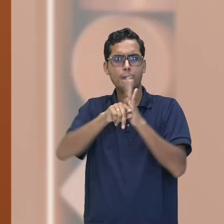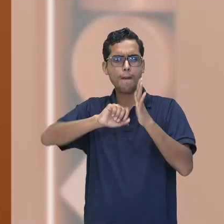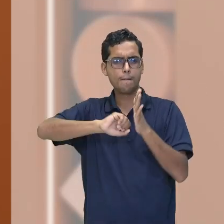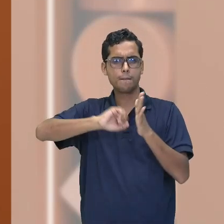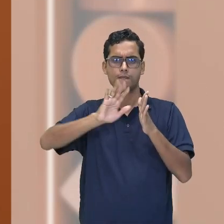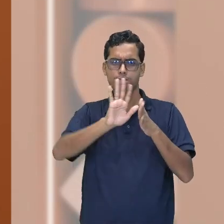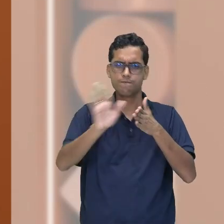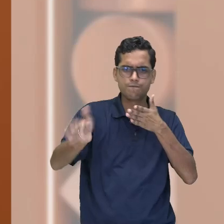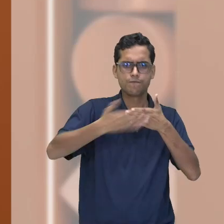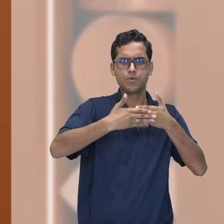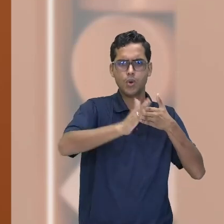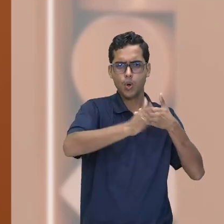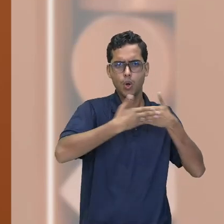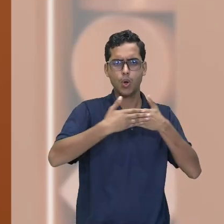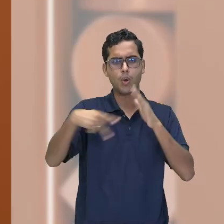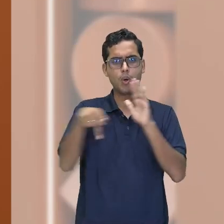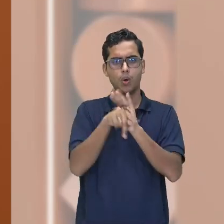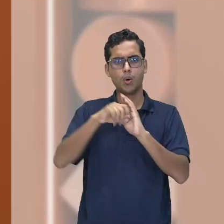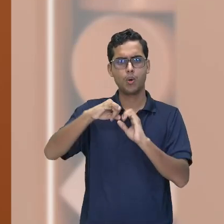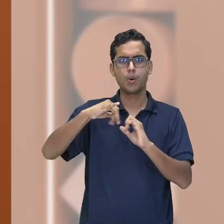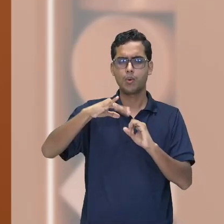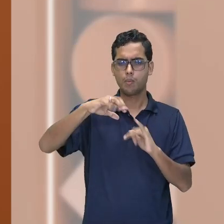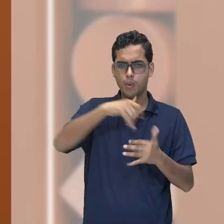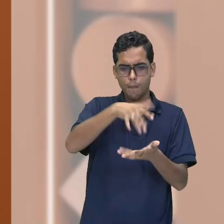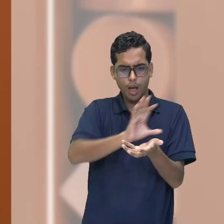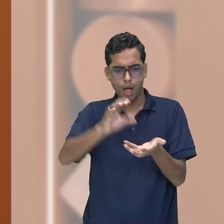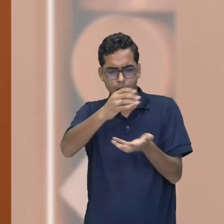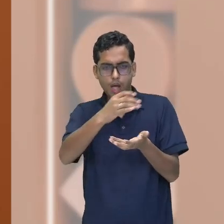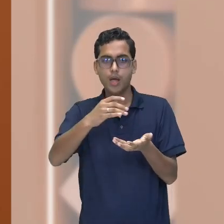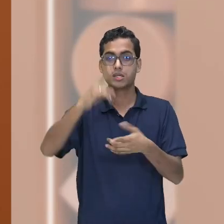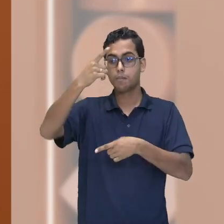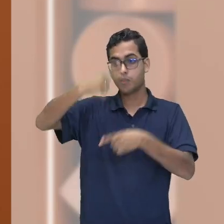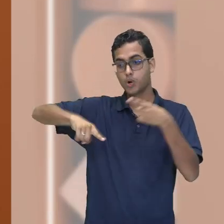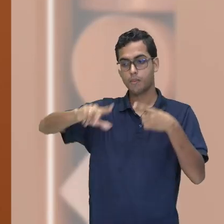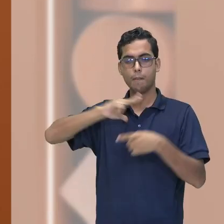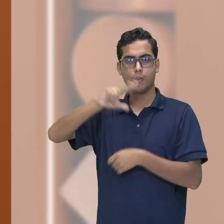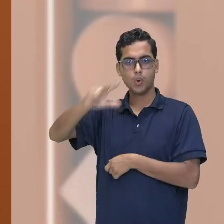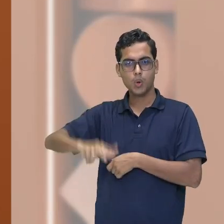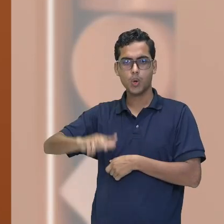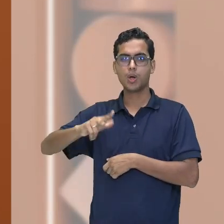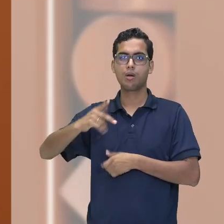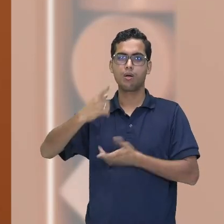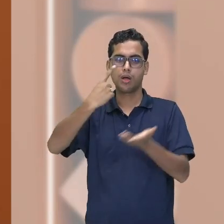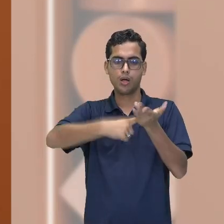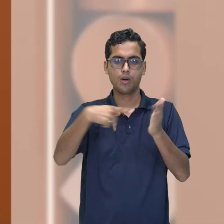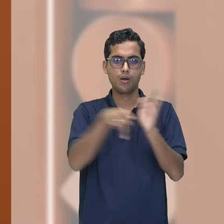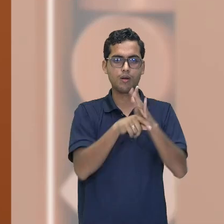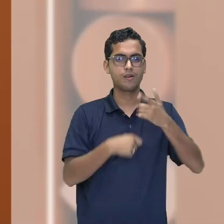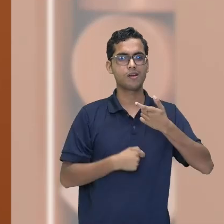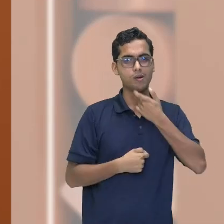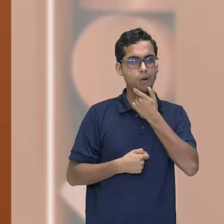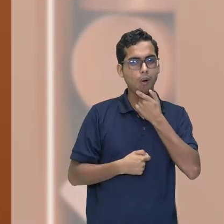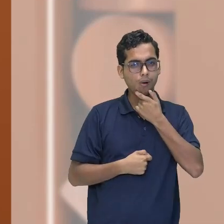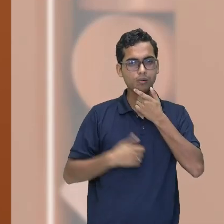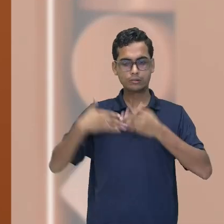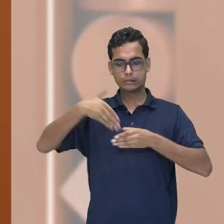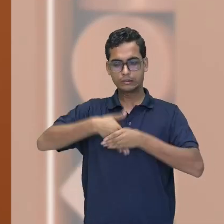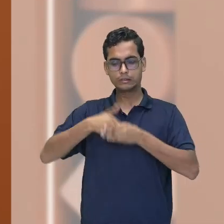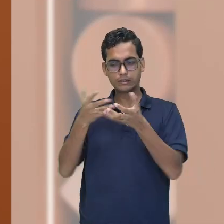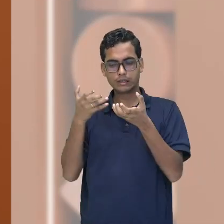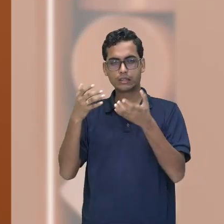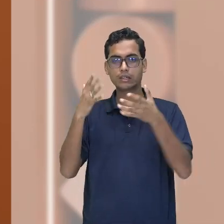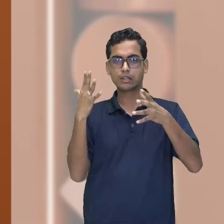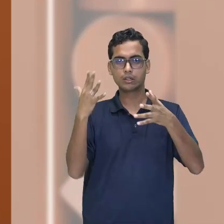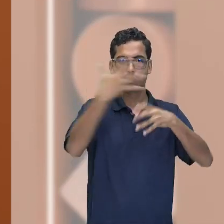que obriga Portugal a não negociar mais com a Inglaterra, porque ele queria derrotar a Inglaterra. Sabe o que acontece? Napoleão